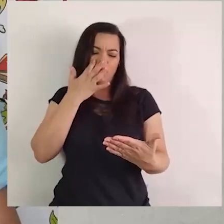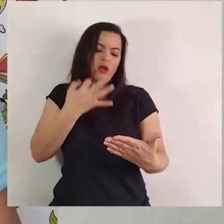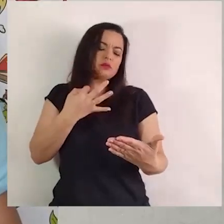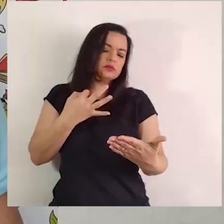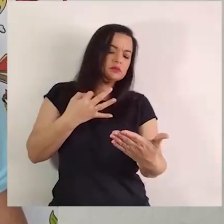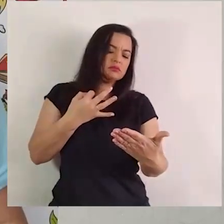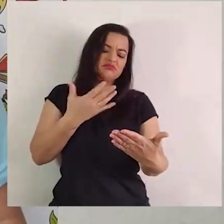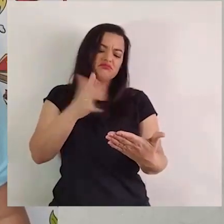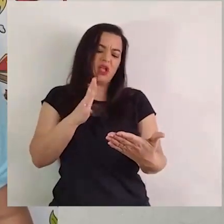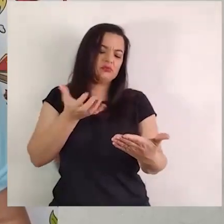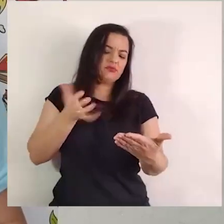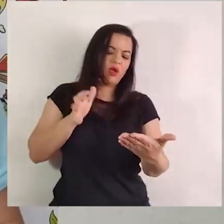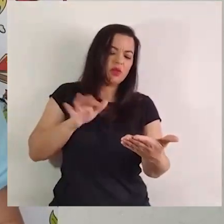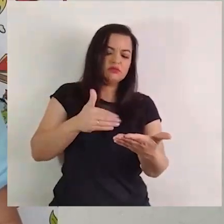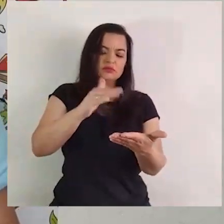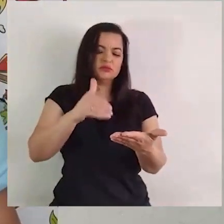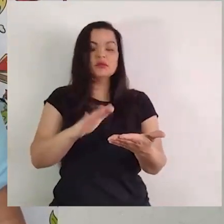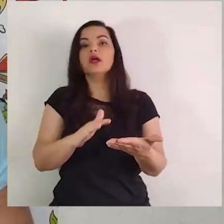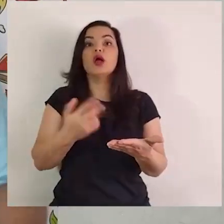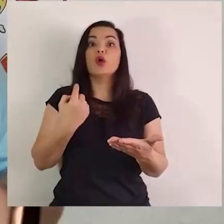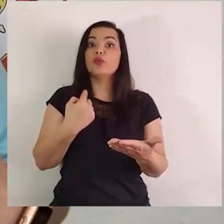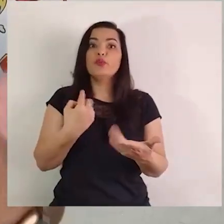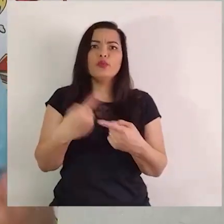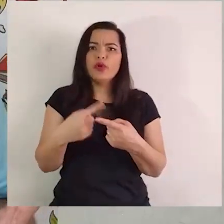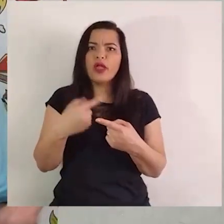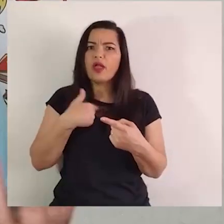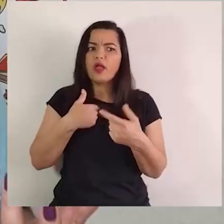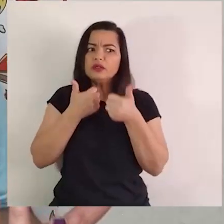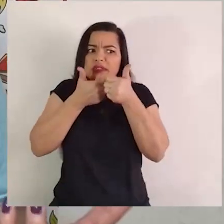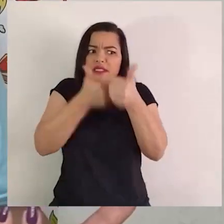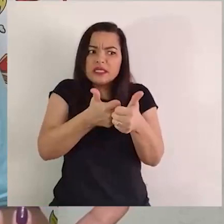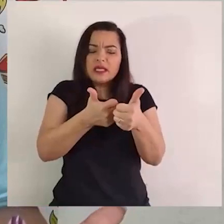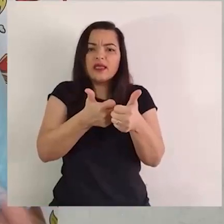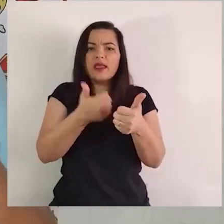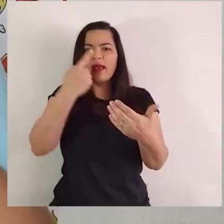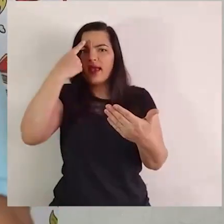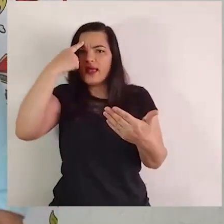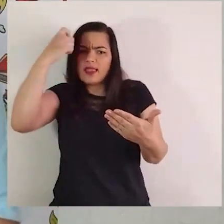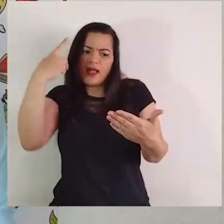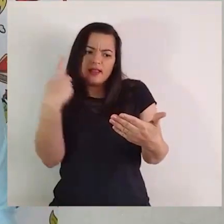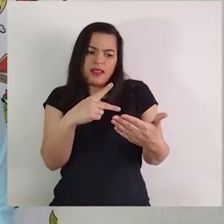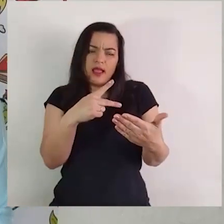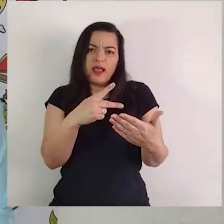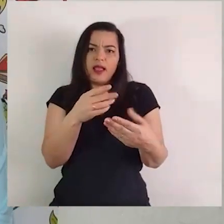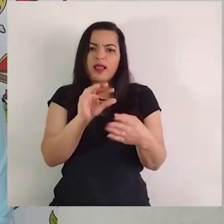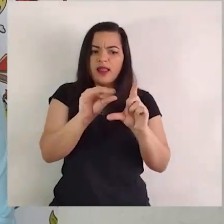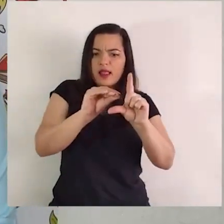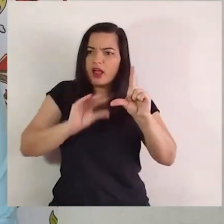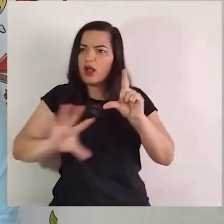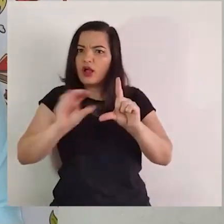critérios, porque eu não posso simplesmente seguir e compartilhar a ideia de alguém se ela não for